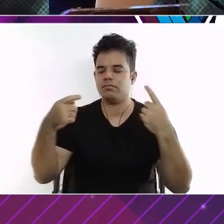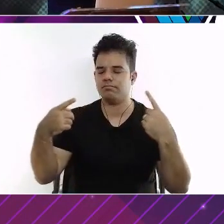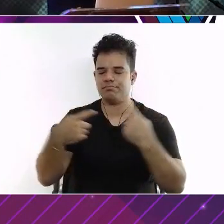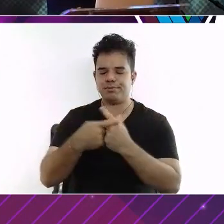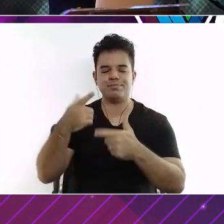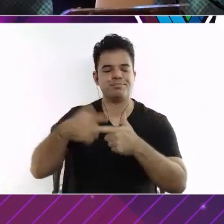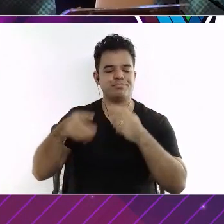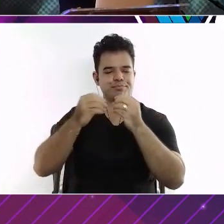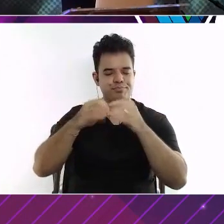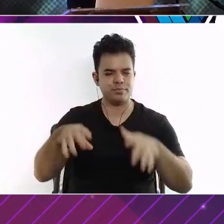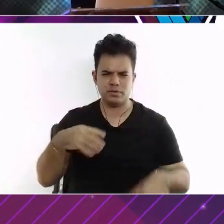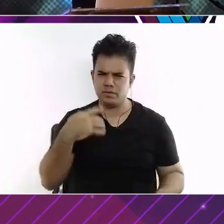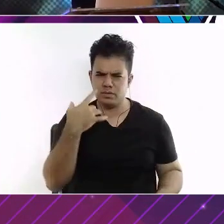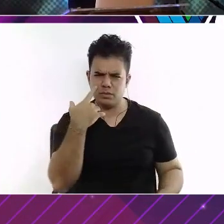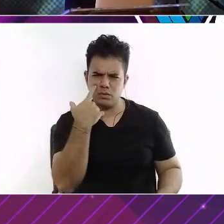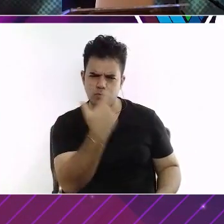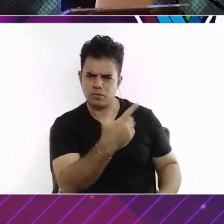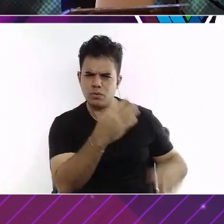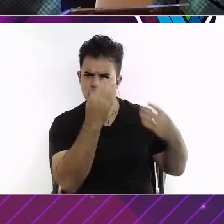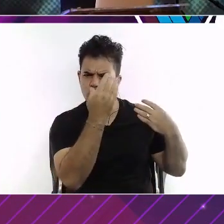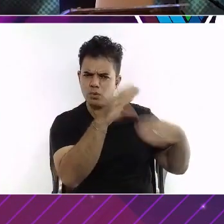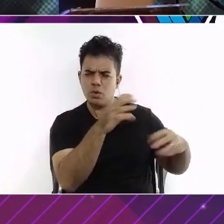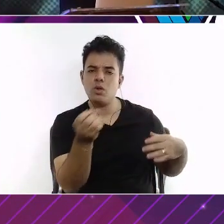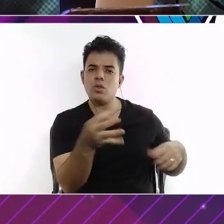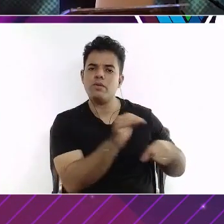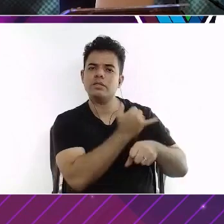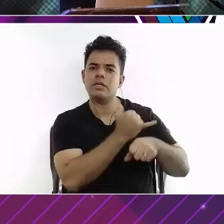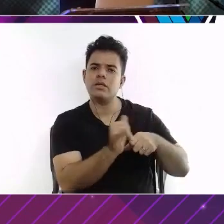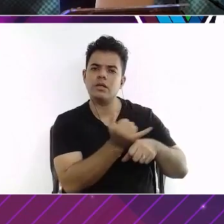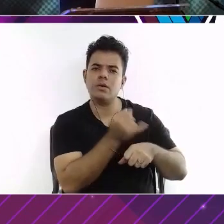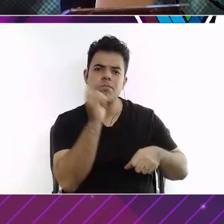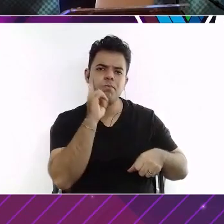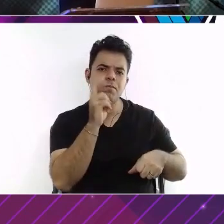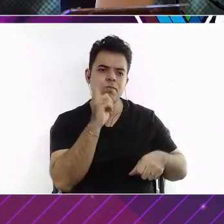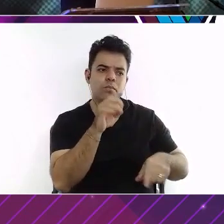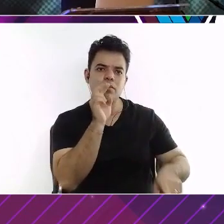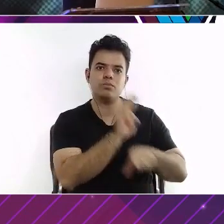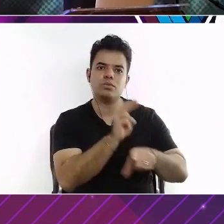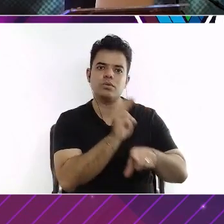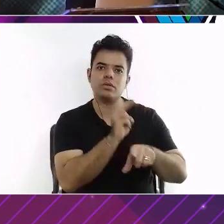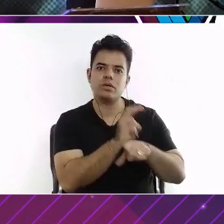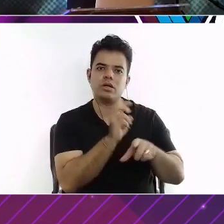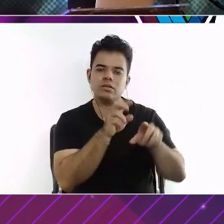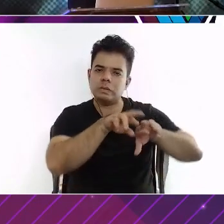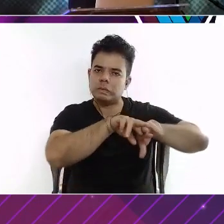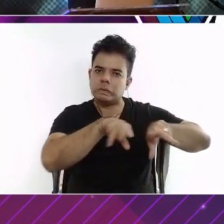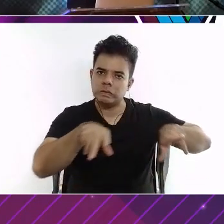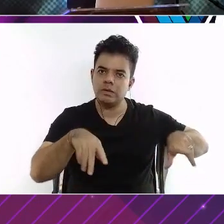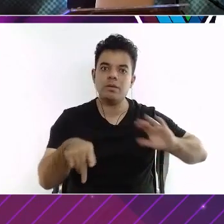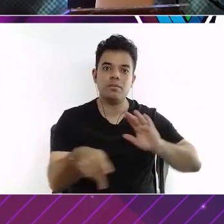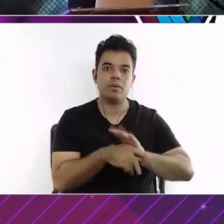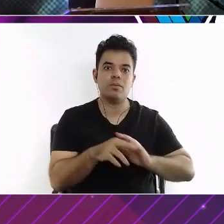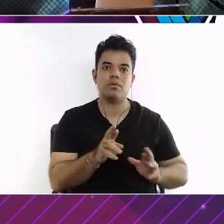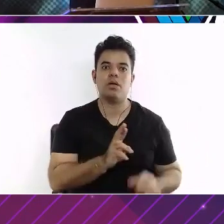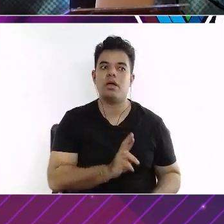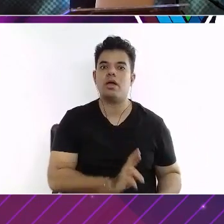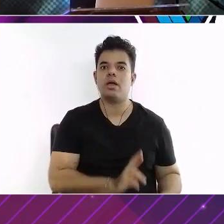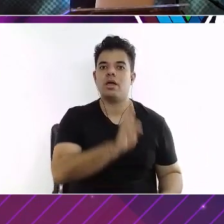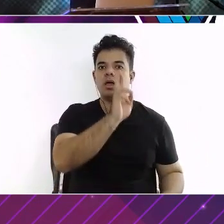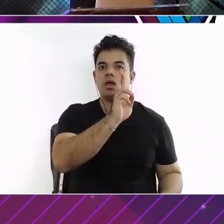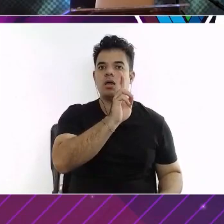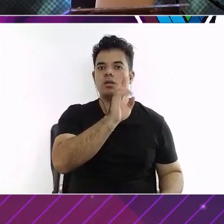vocês viram a publicação da nova estratégia americana de defesa cibernética. Ela responsabiliza a cadeia